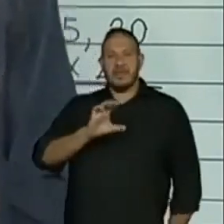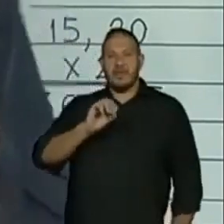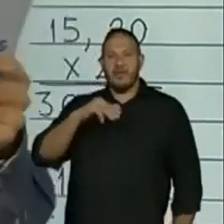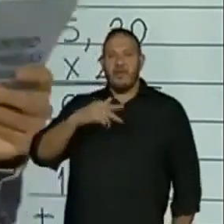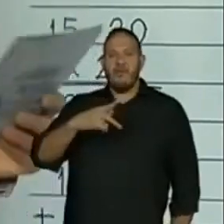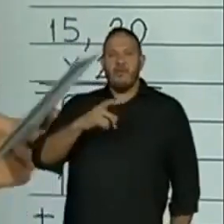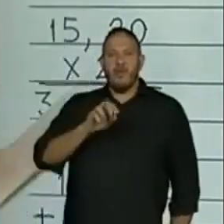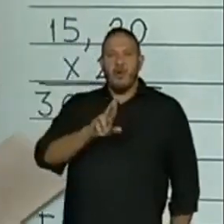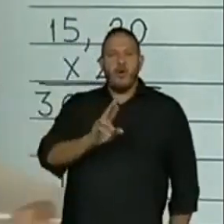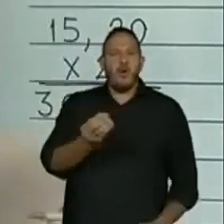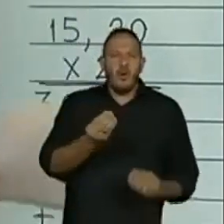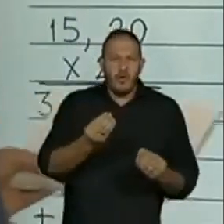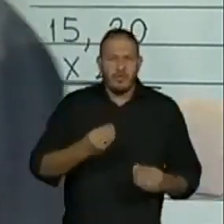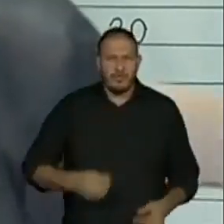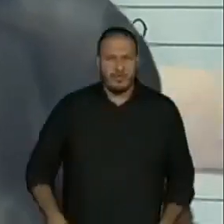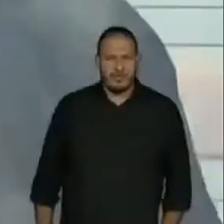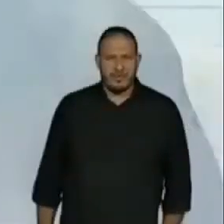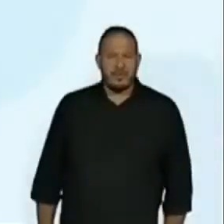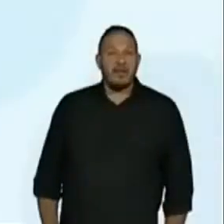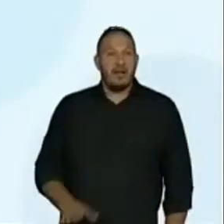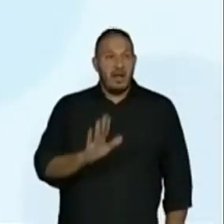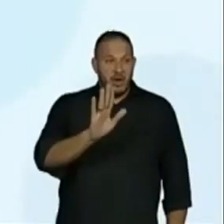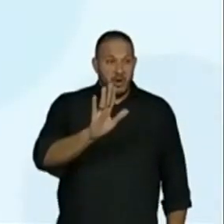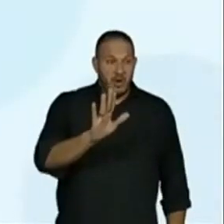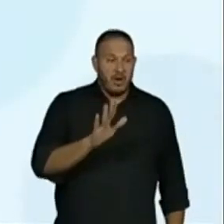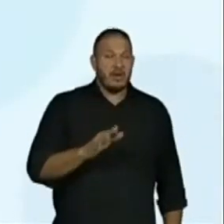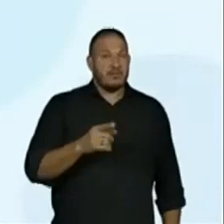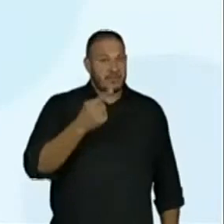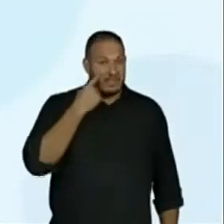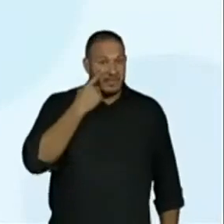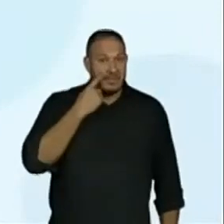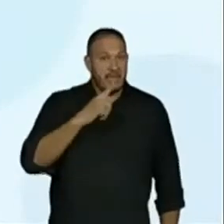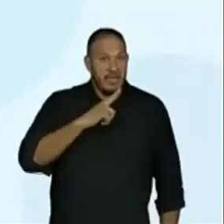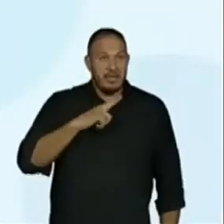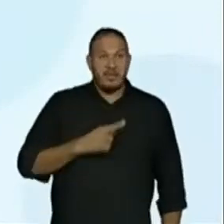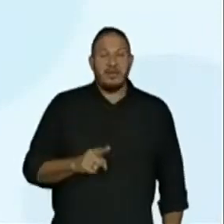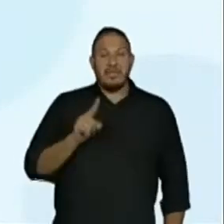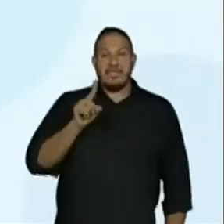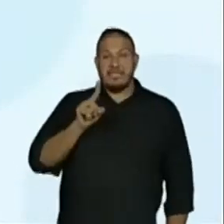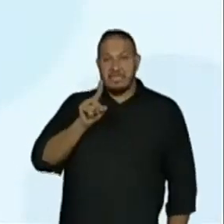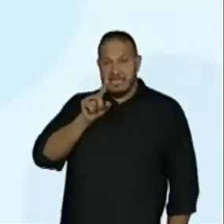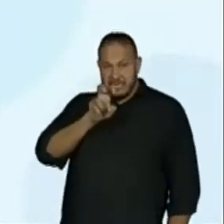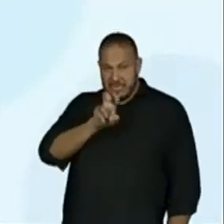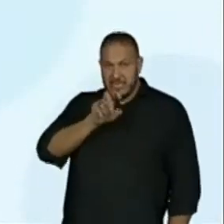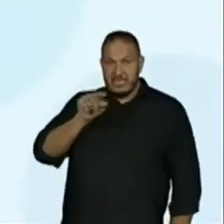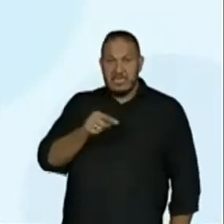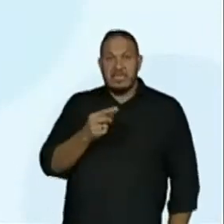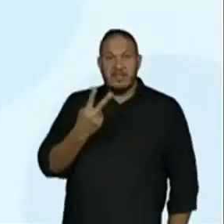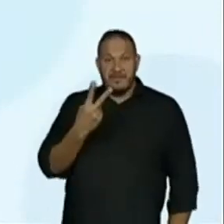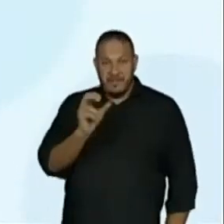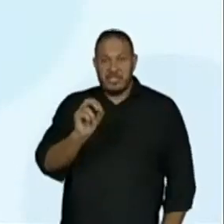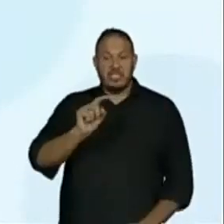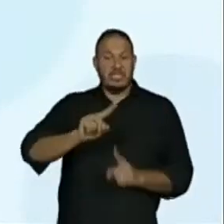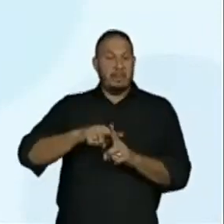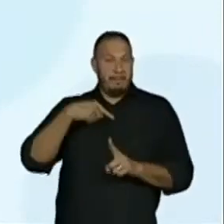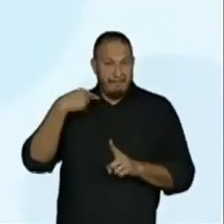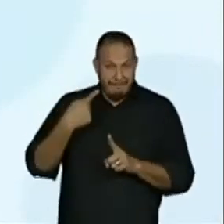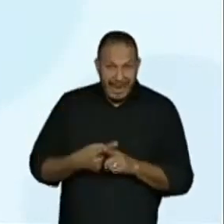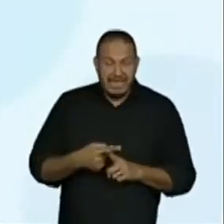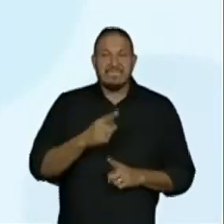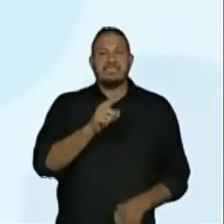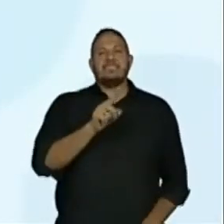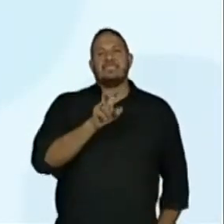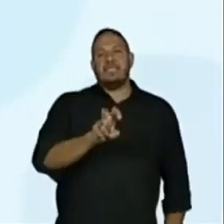cálculo? Vamos lá. Por decomposição, eu tenho aqui 15,20 mais 15,20. Então,